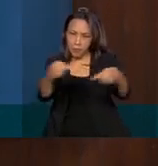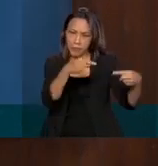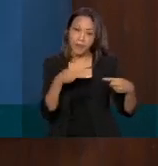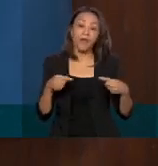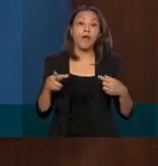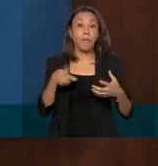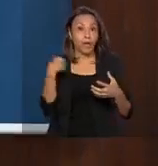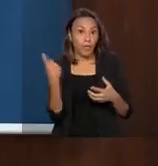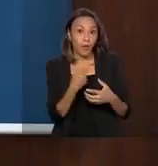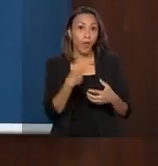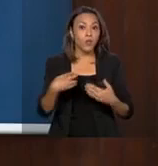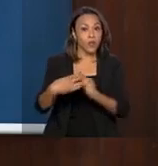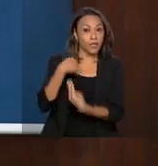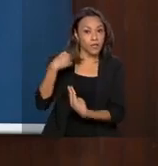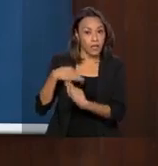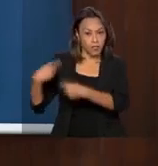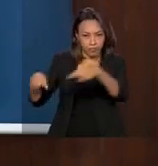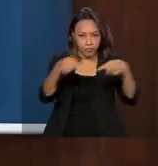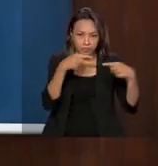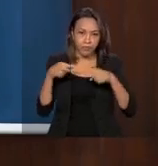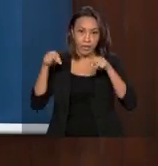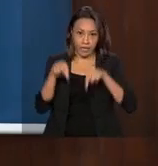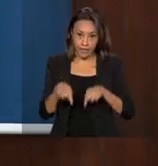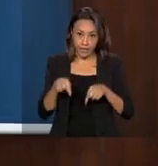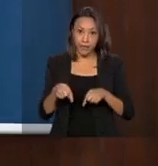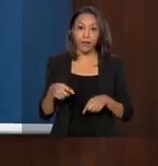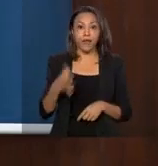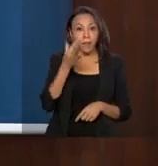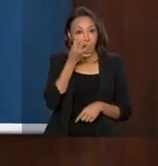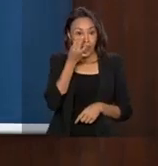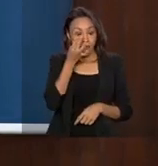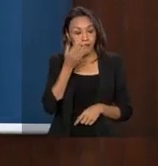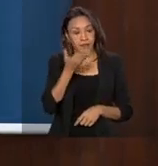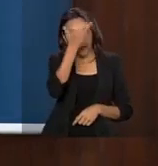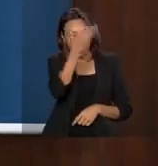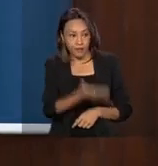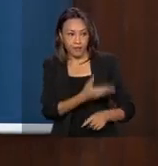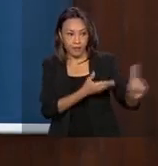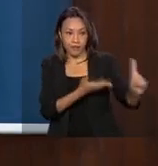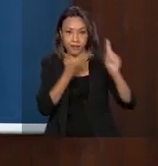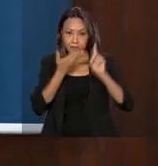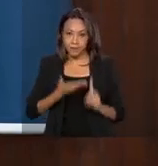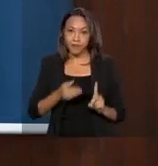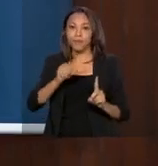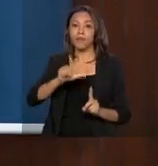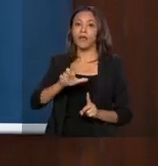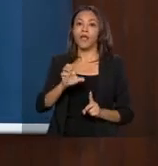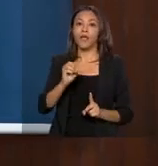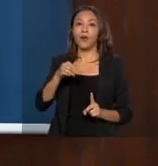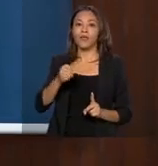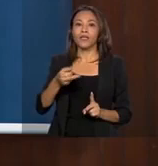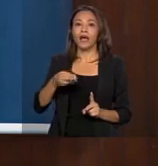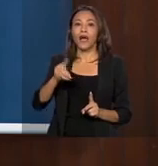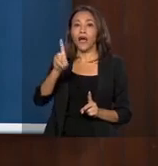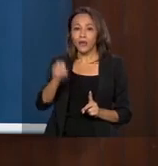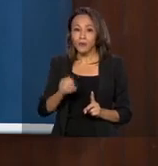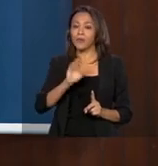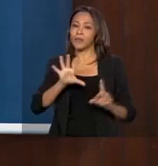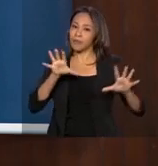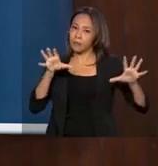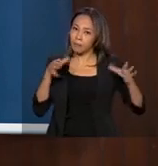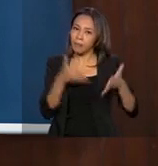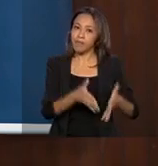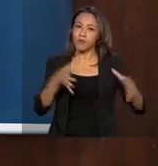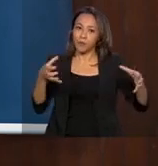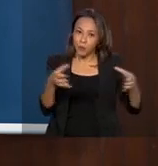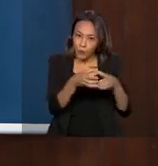nossa discussão aqui, a gente vai contar com a presença do Leonardo, que é estatístico da nossa equipe.